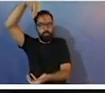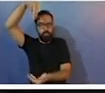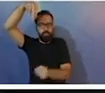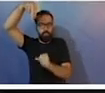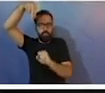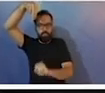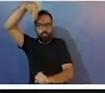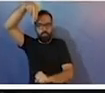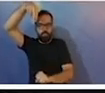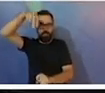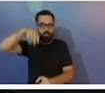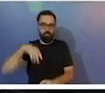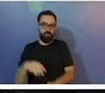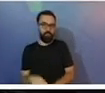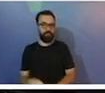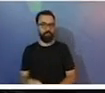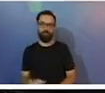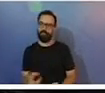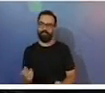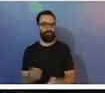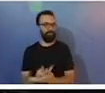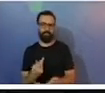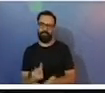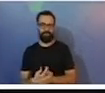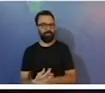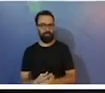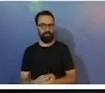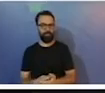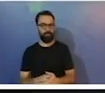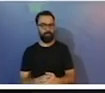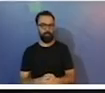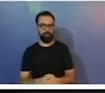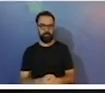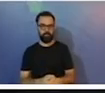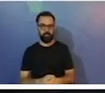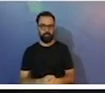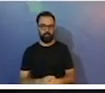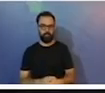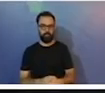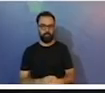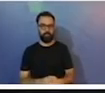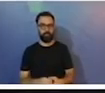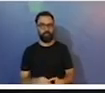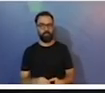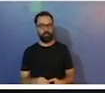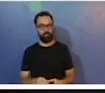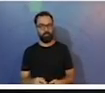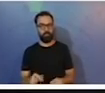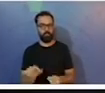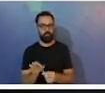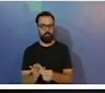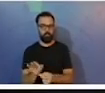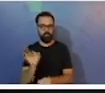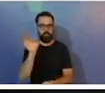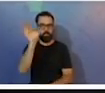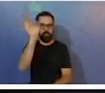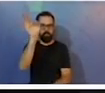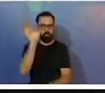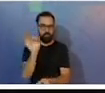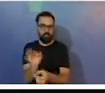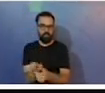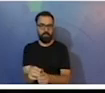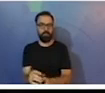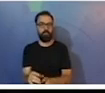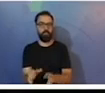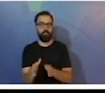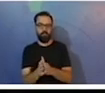Se nós falamos que quem divide em parte norte e parte sul é o Equador, o meridiano